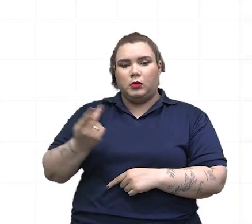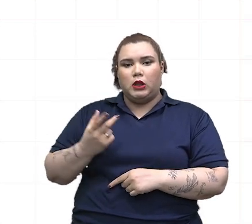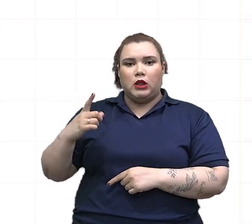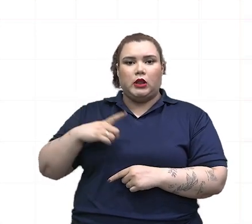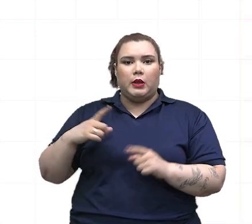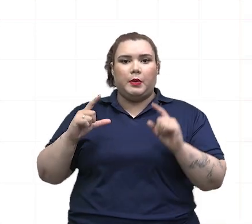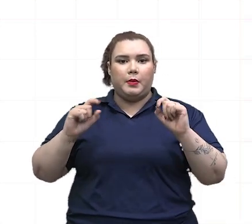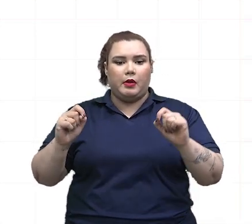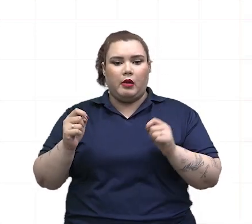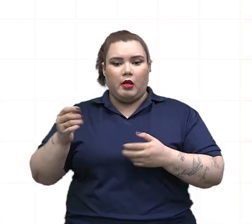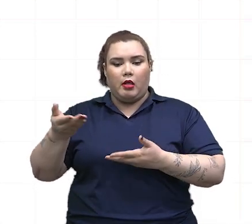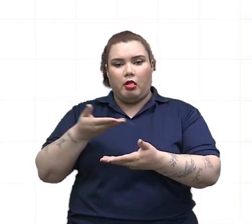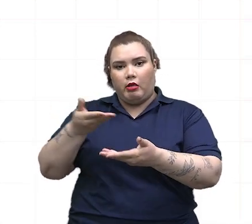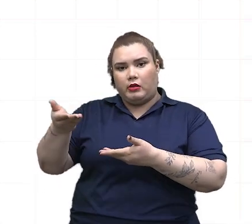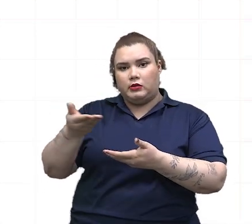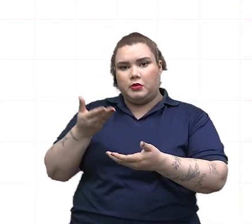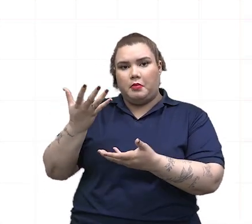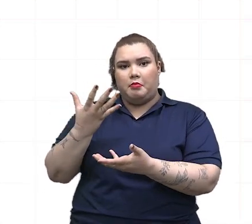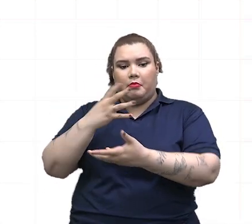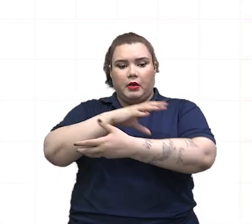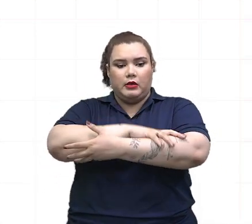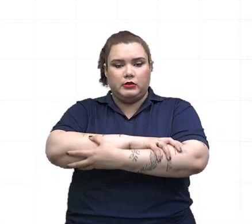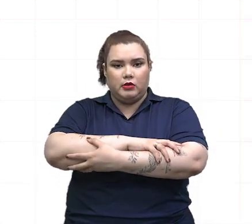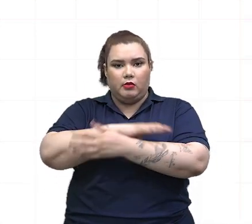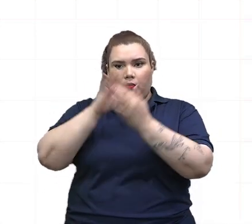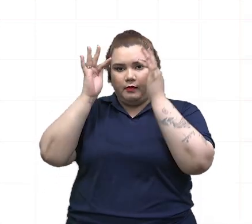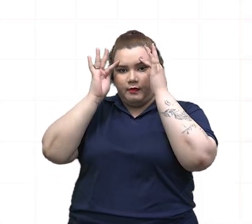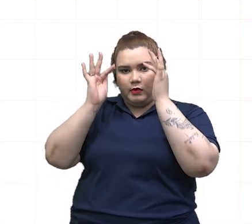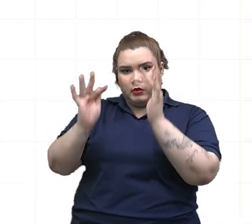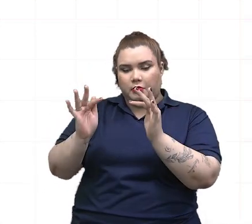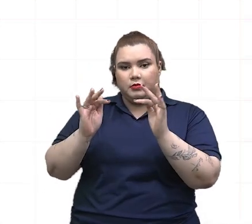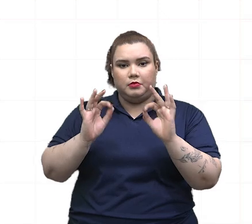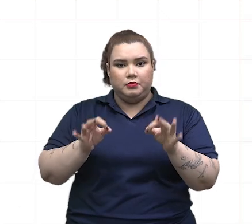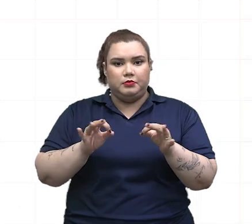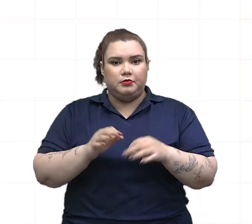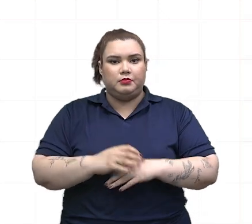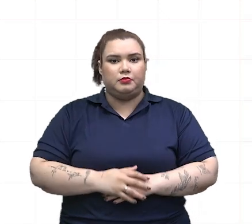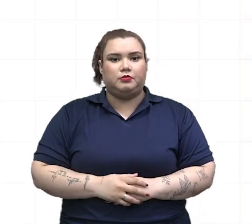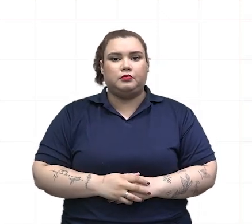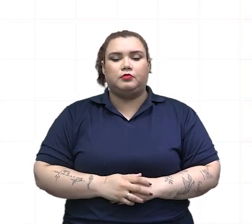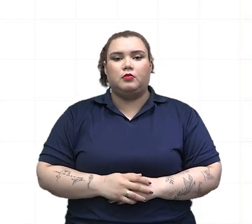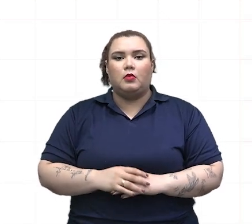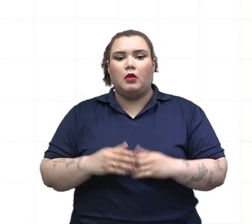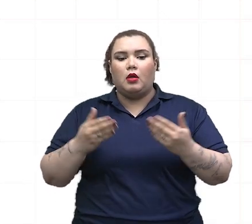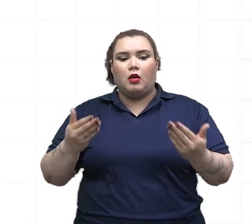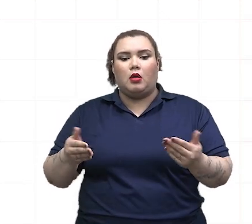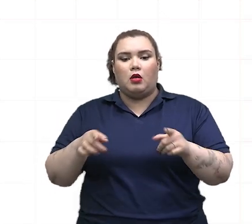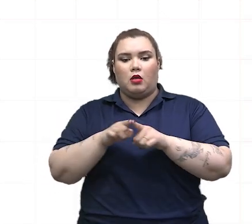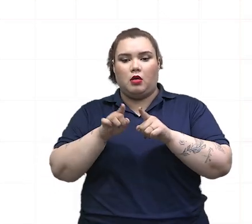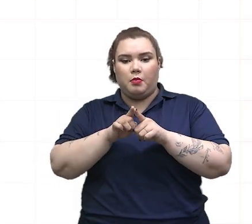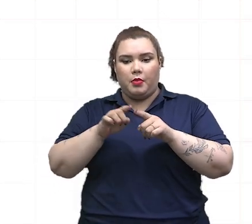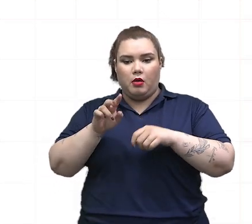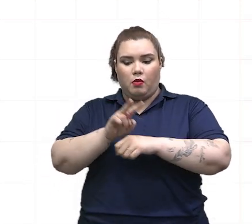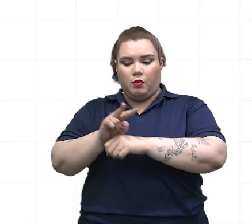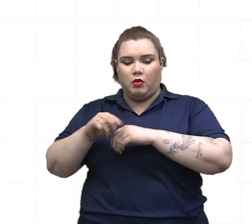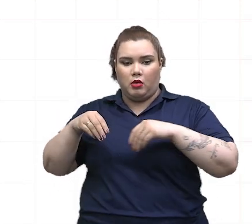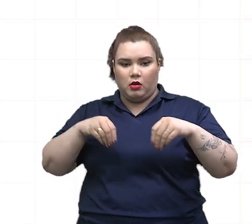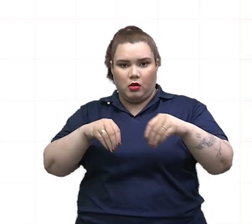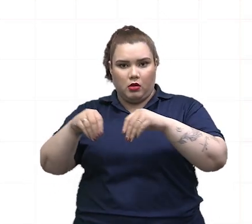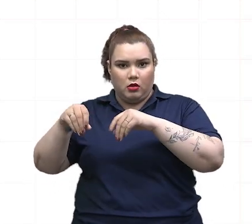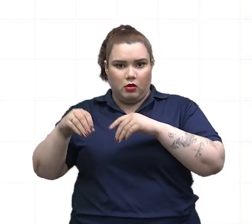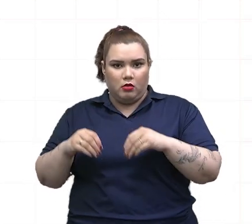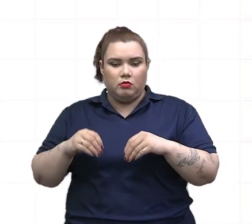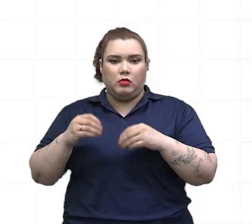né, essa relação, então, de fidelidade para com o meu senhor. Além de cultivar, então, as terras a